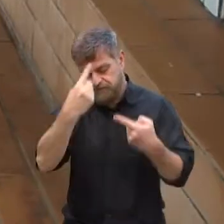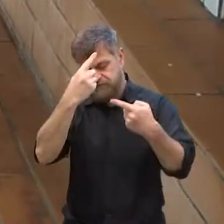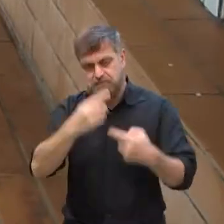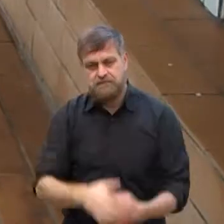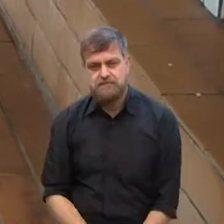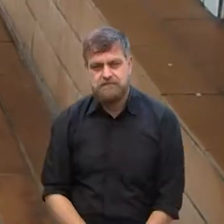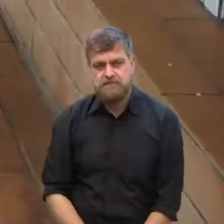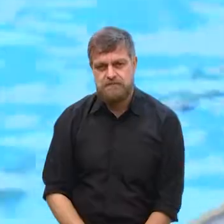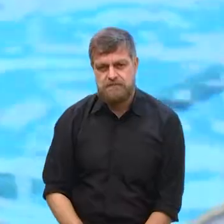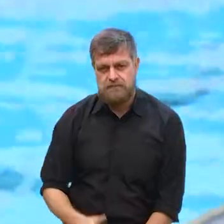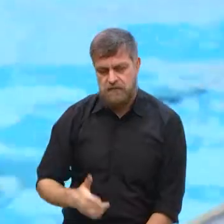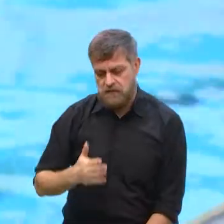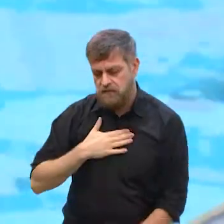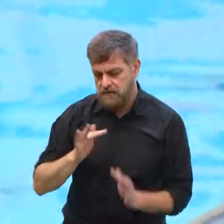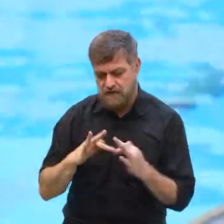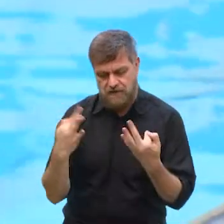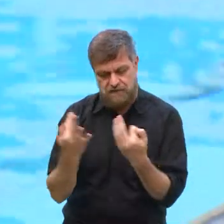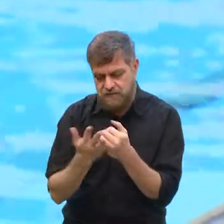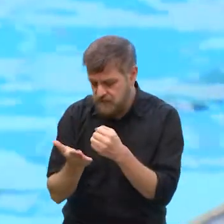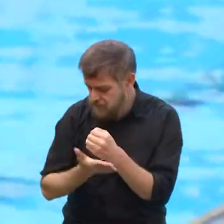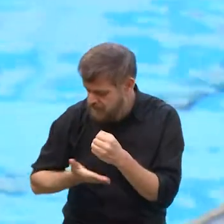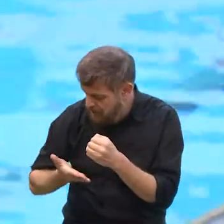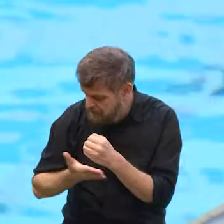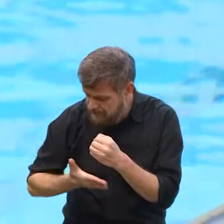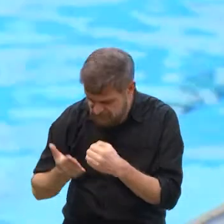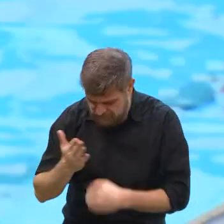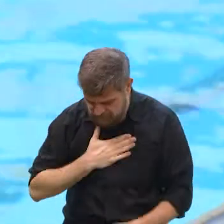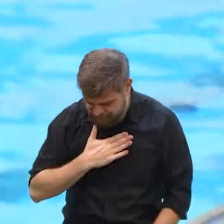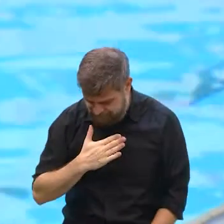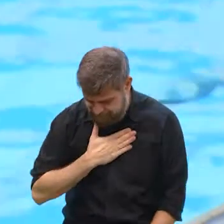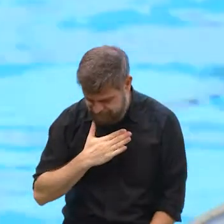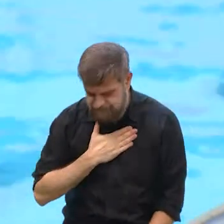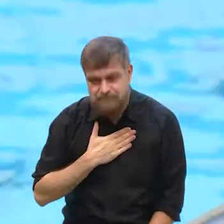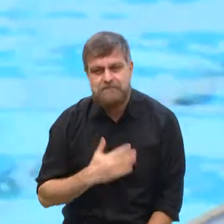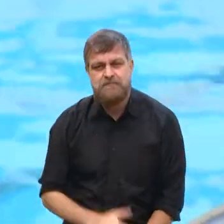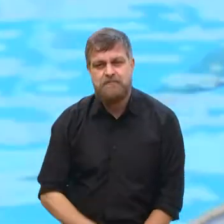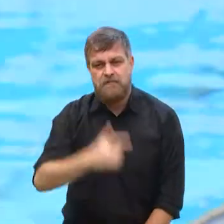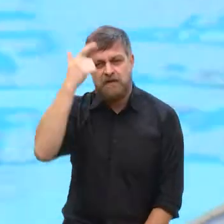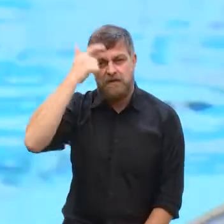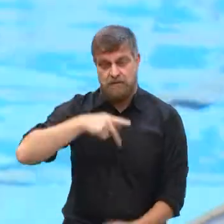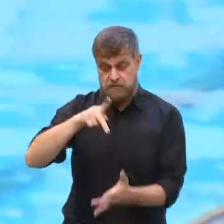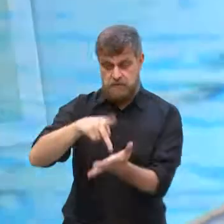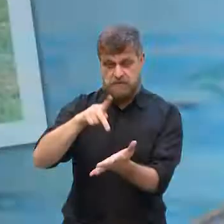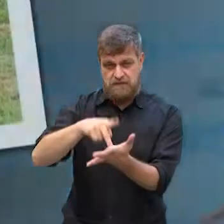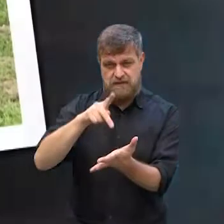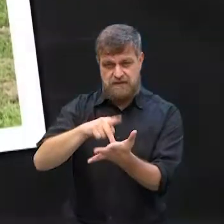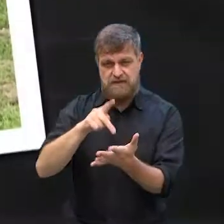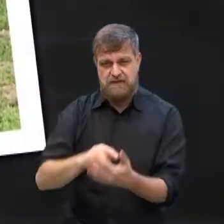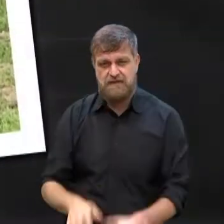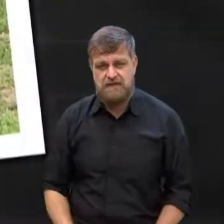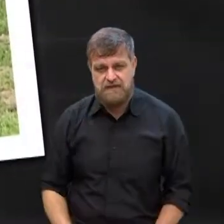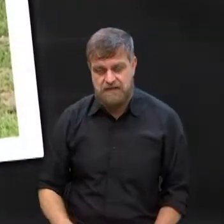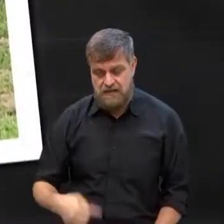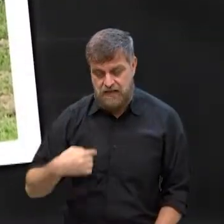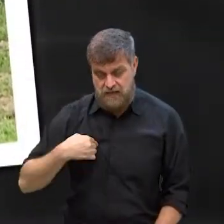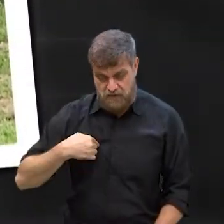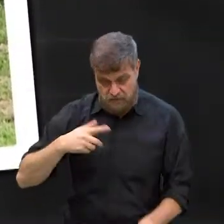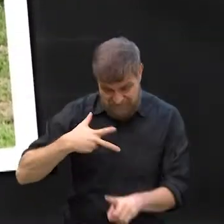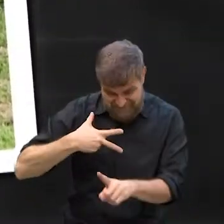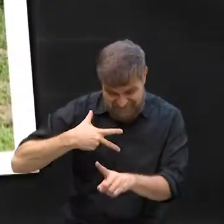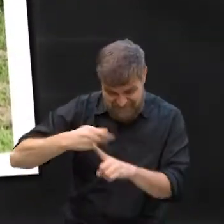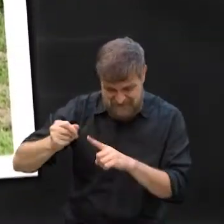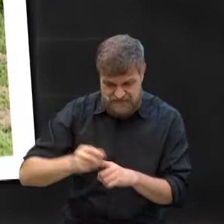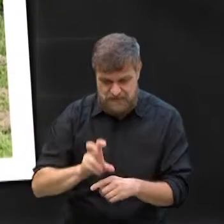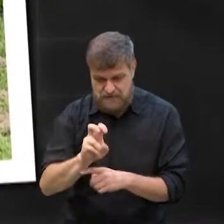Eu costumo dizer que a família ela é a base de tudo. Eu, sinceramente, assim, se eu conseguir